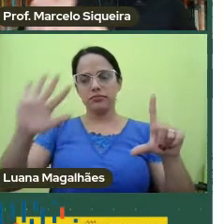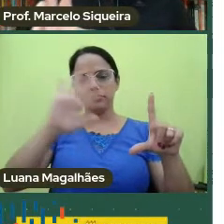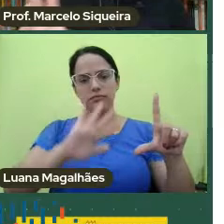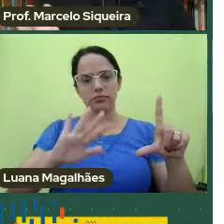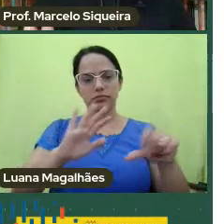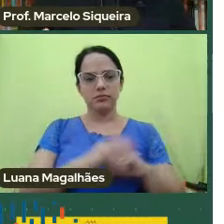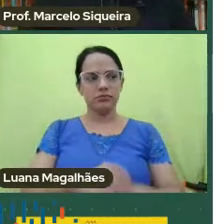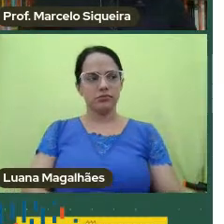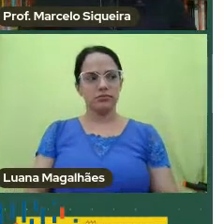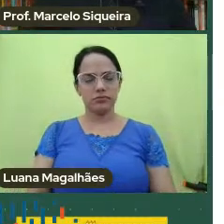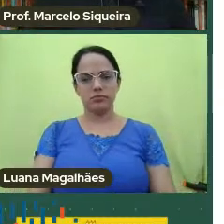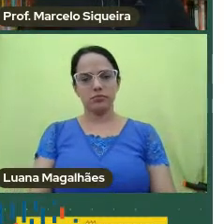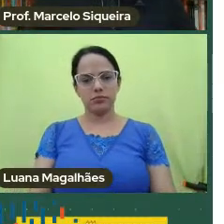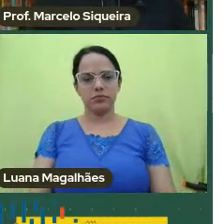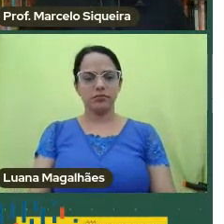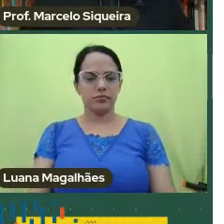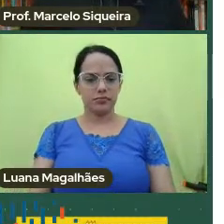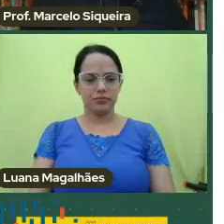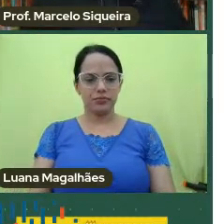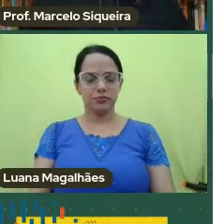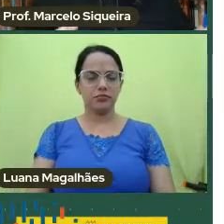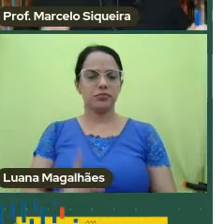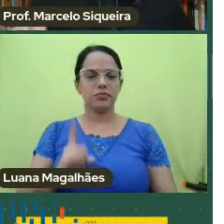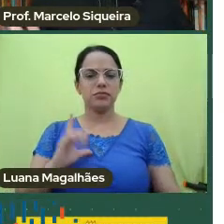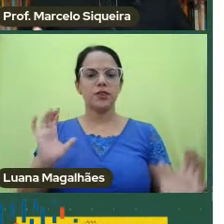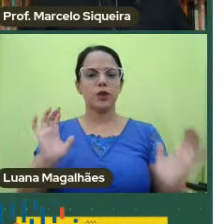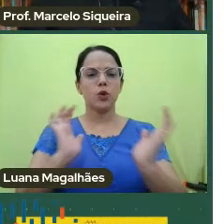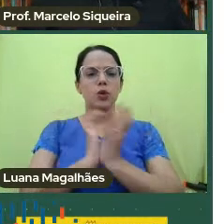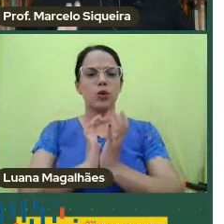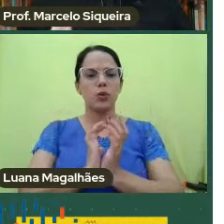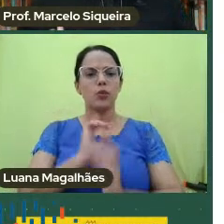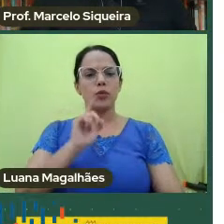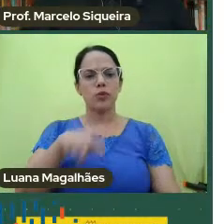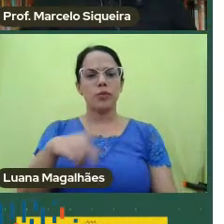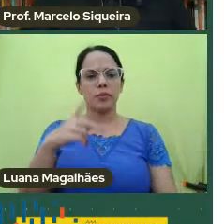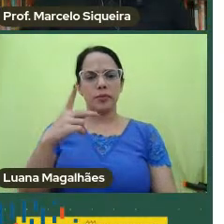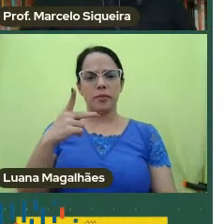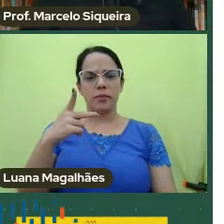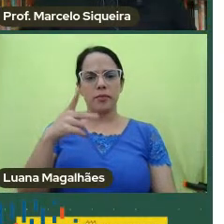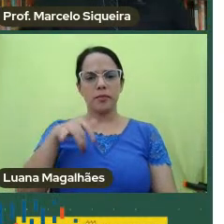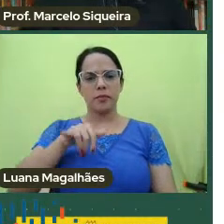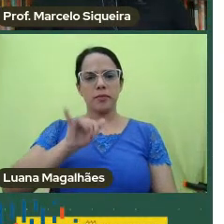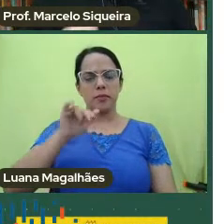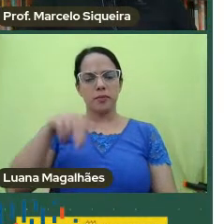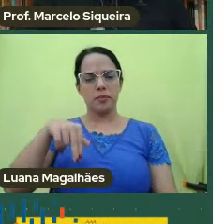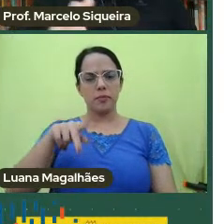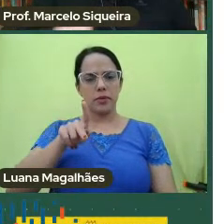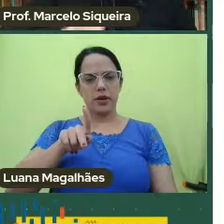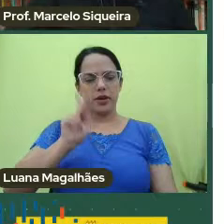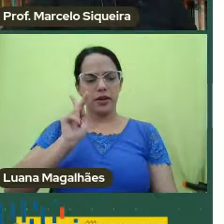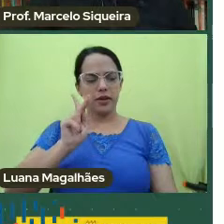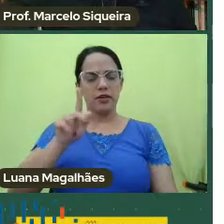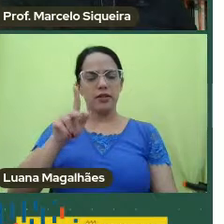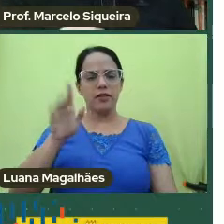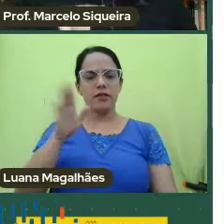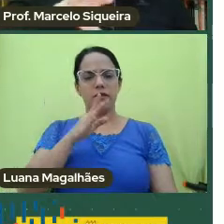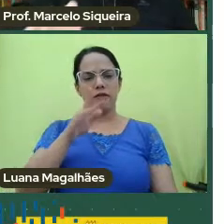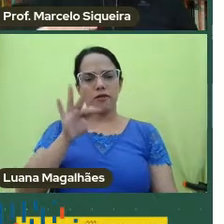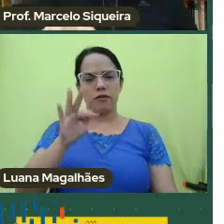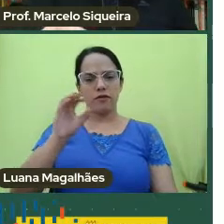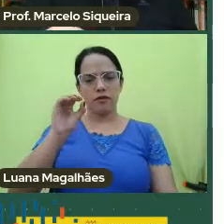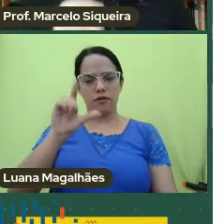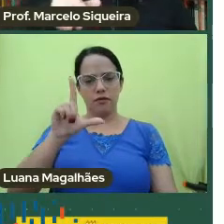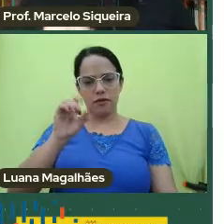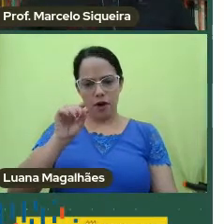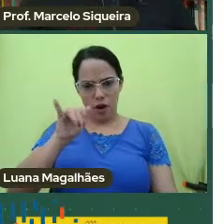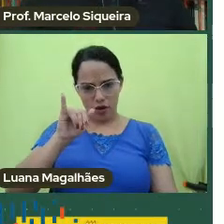filme The Wall, né, produzido pelo grupo Pink Floyd The Wall, de 79. Né? No filme, realmente,